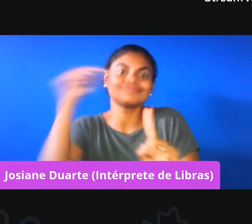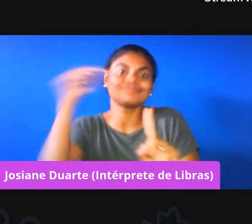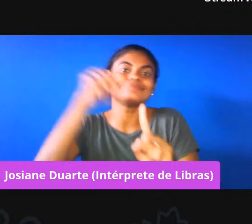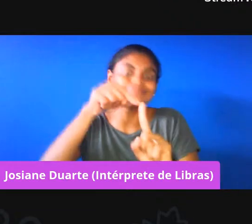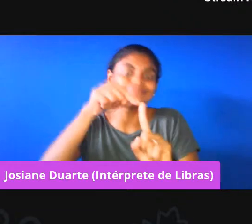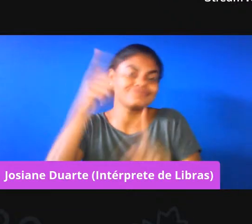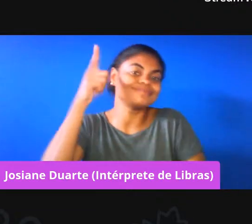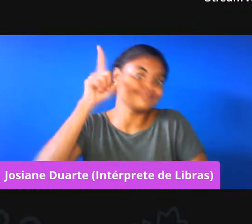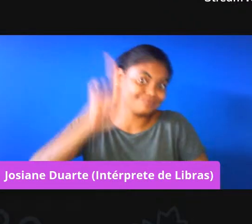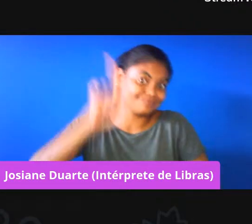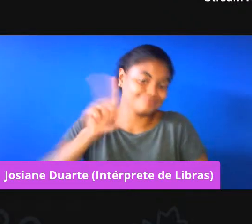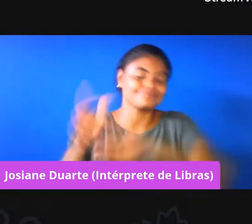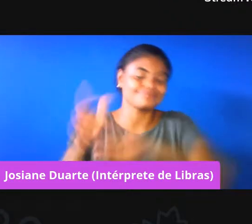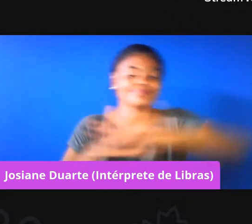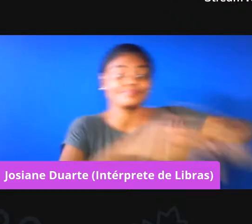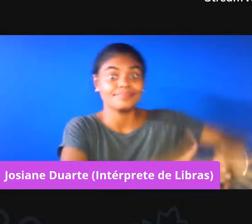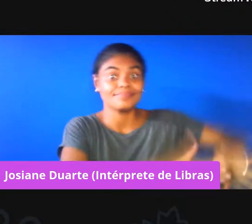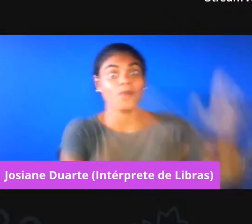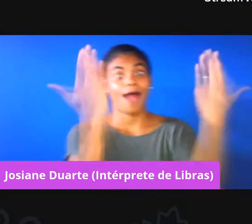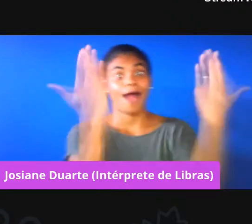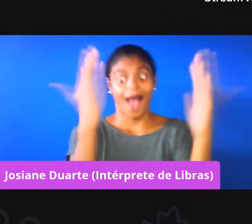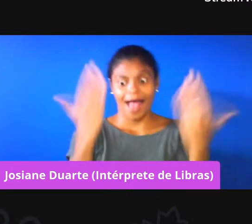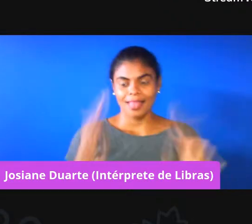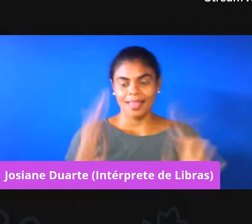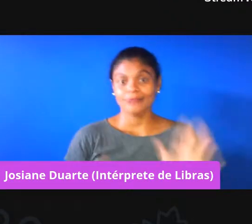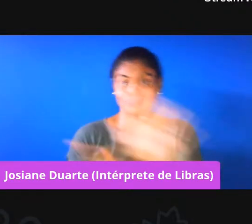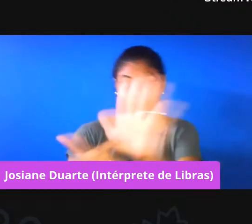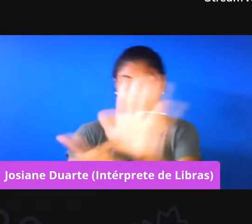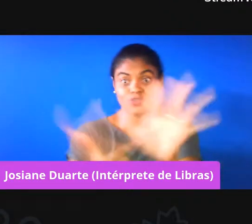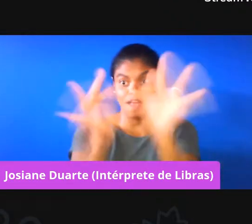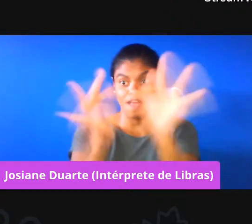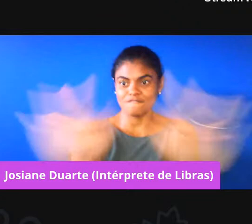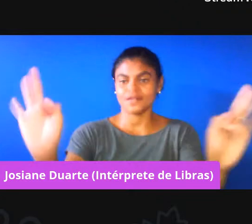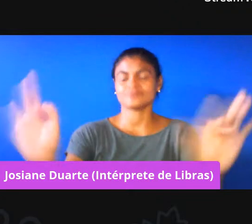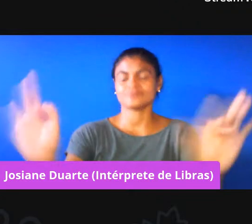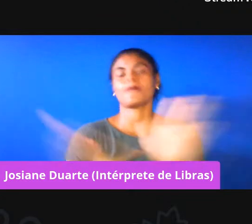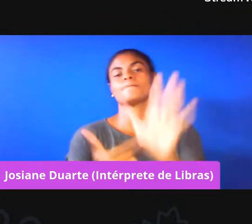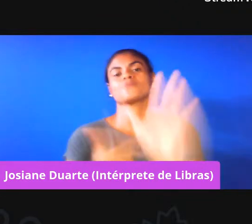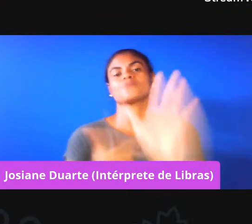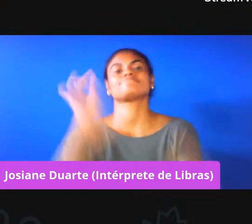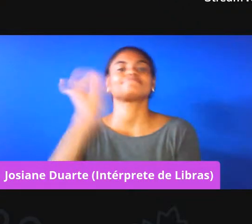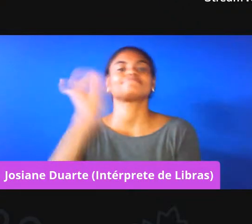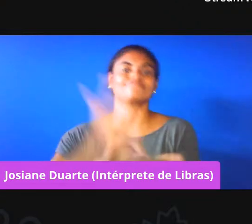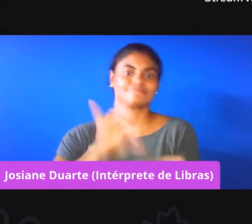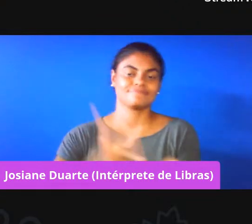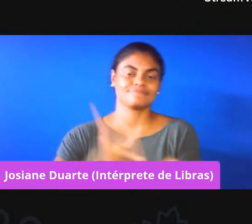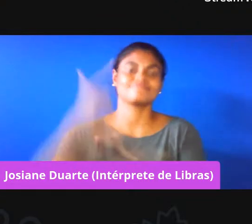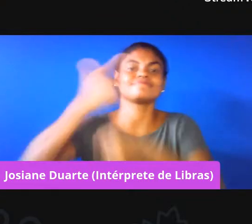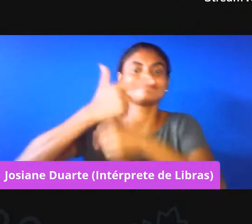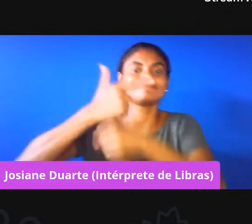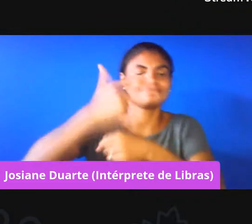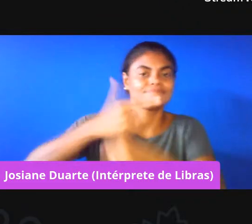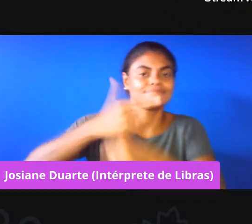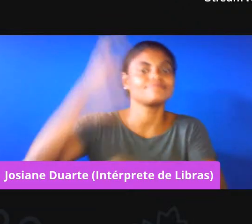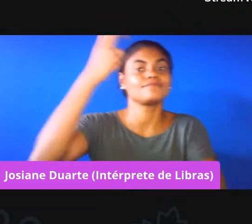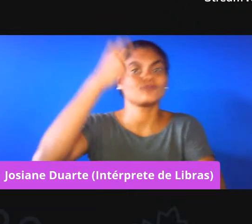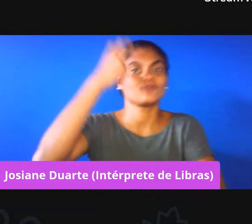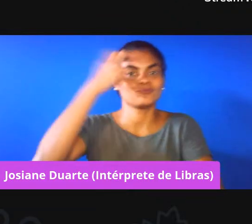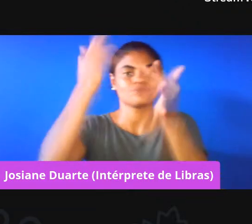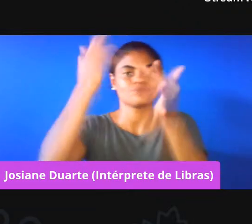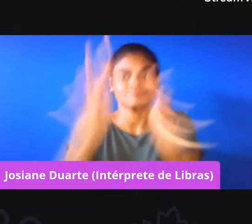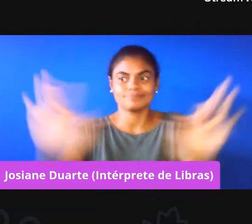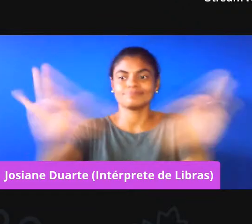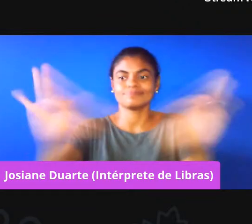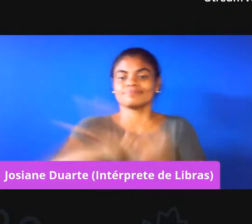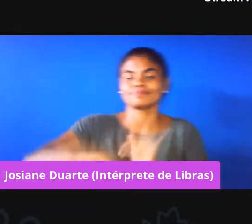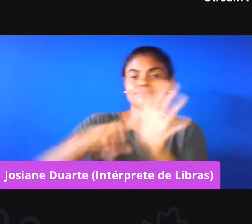forma clara as relações existentes entre lexicologia e lexicultura, a fraseologia, representando cada uma delas a